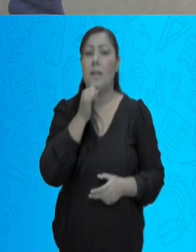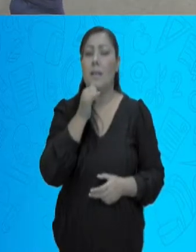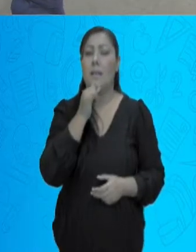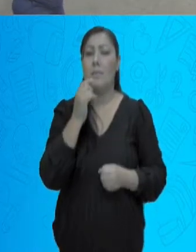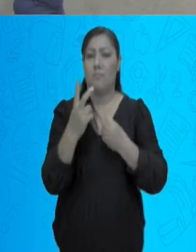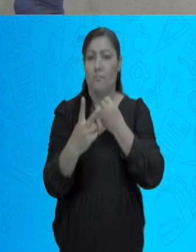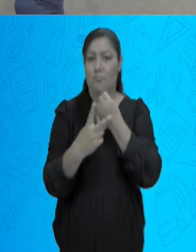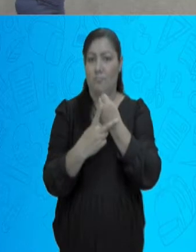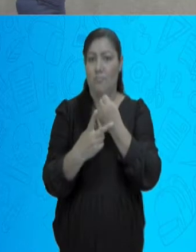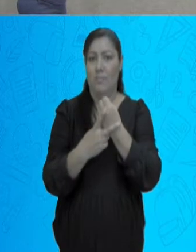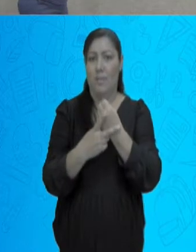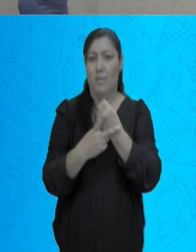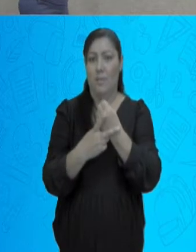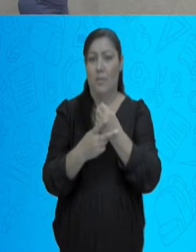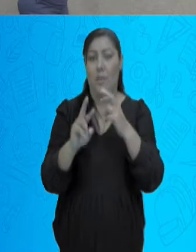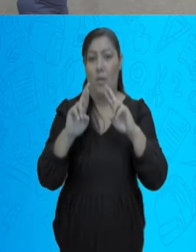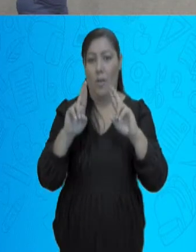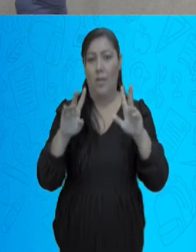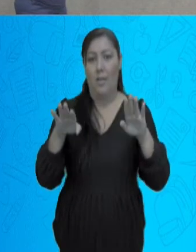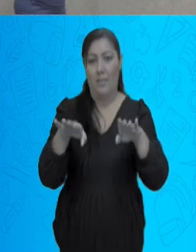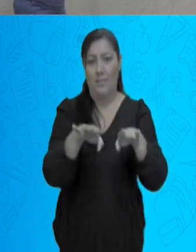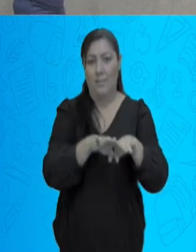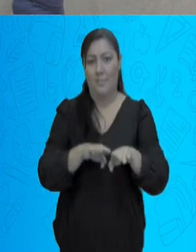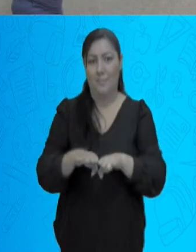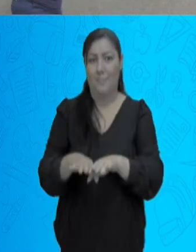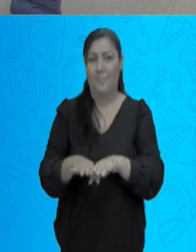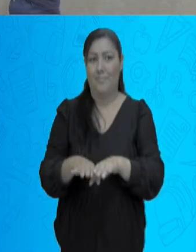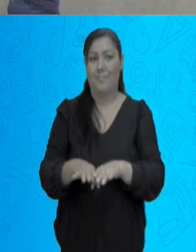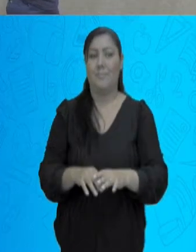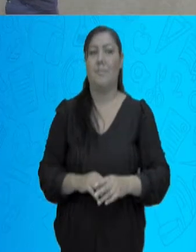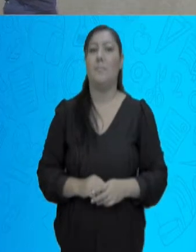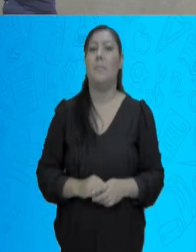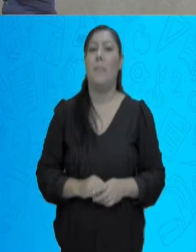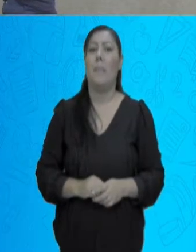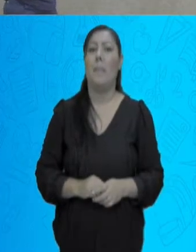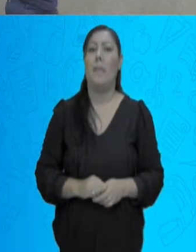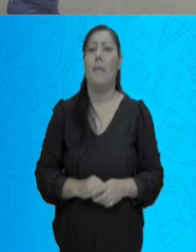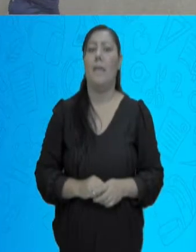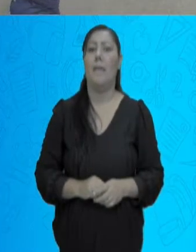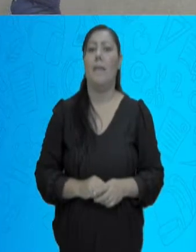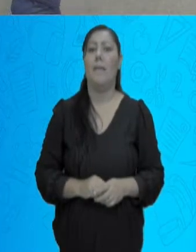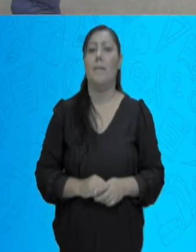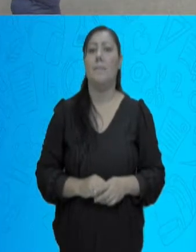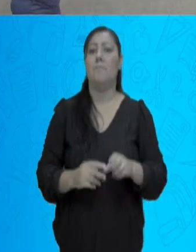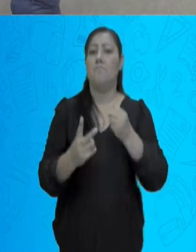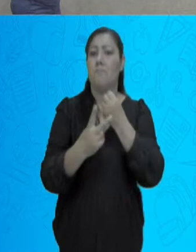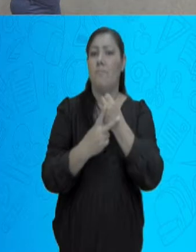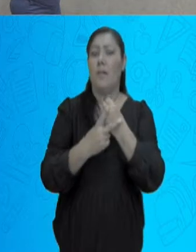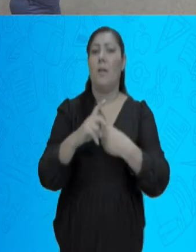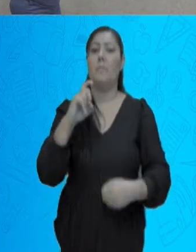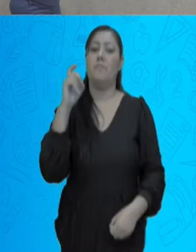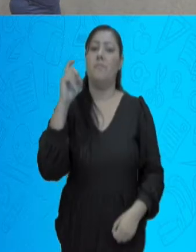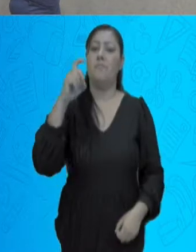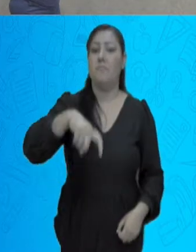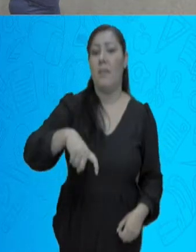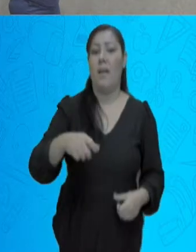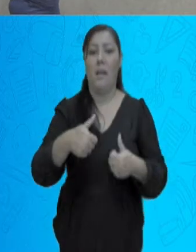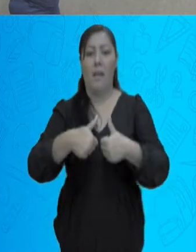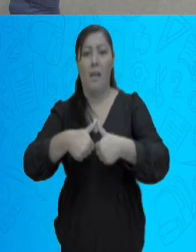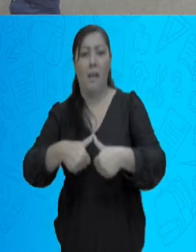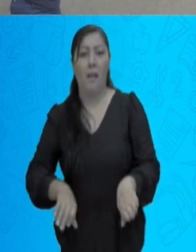Exemplos. Temos alguns exemplos. Vamos observar então. Quem são esses? É o verbo ser,